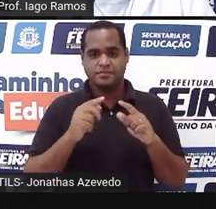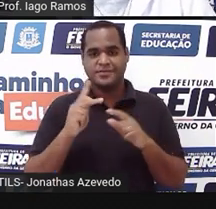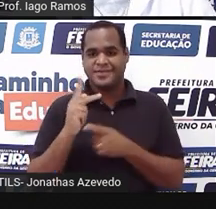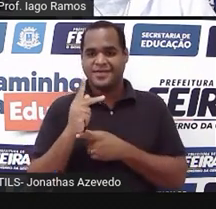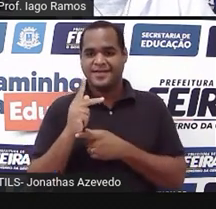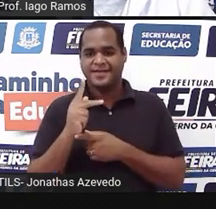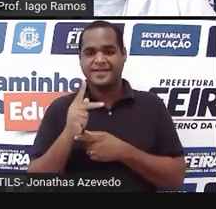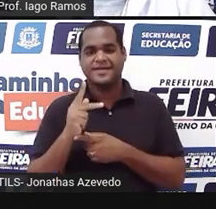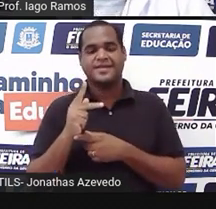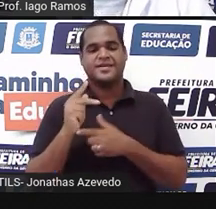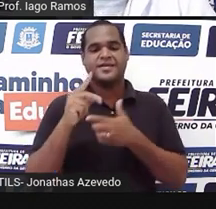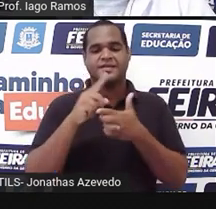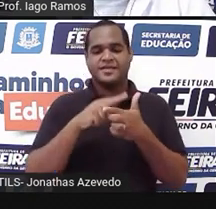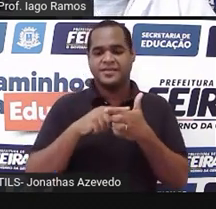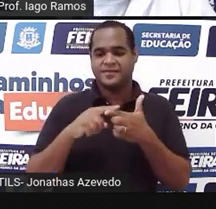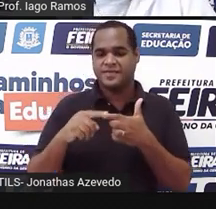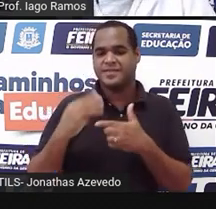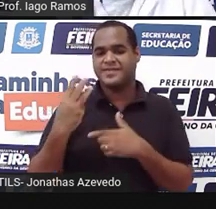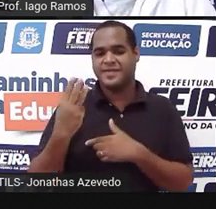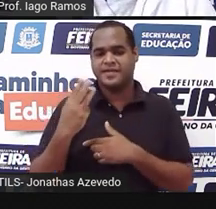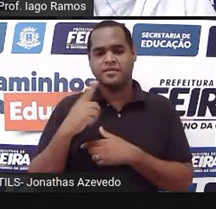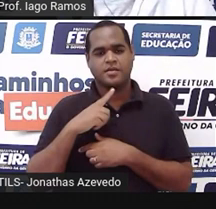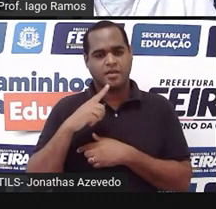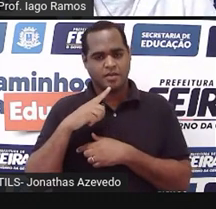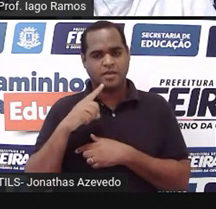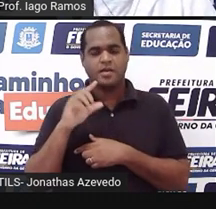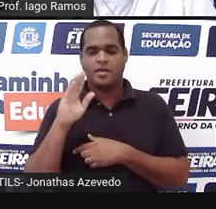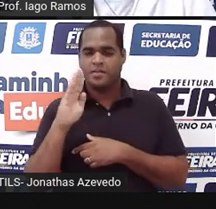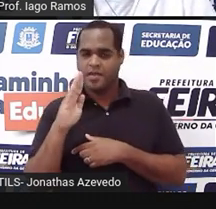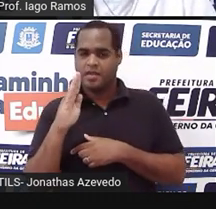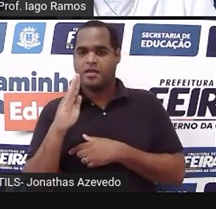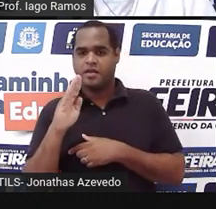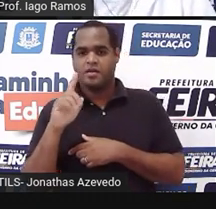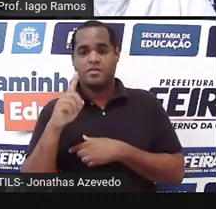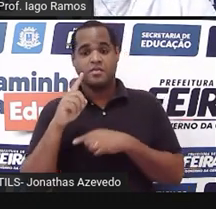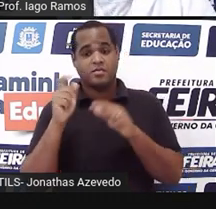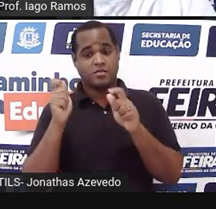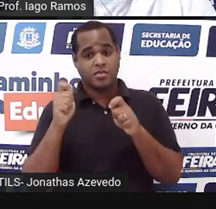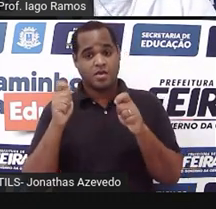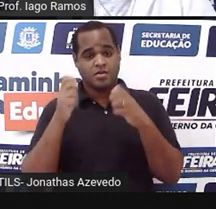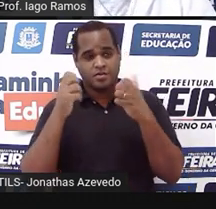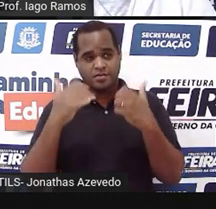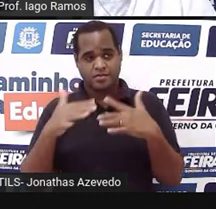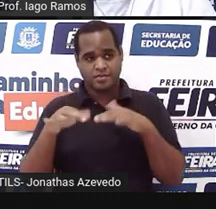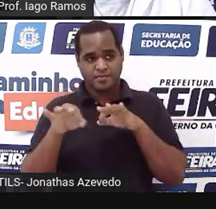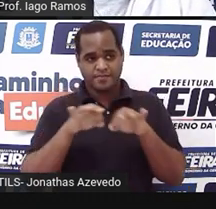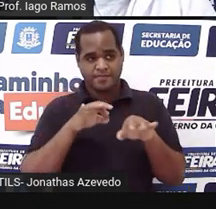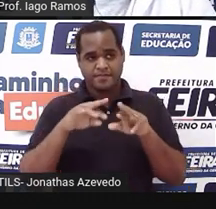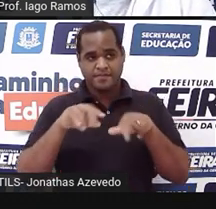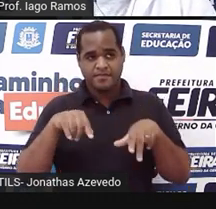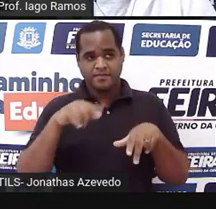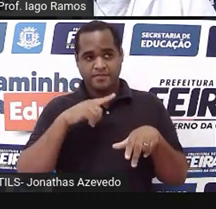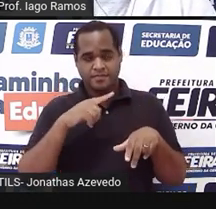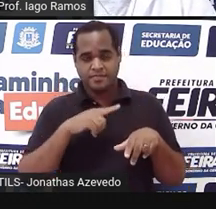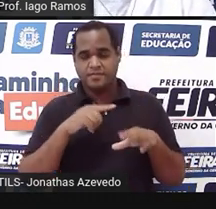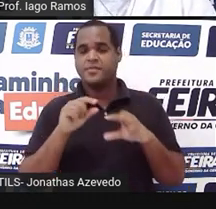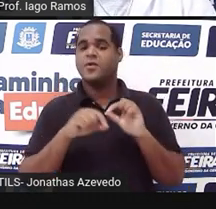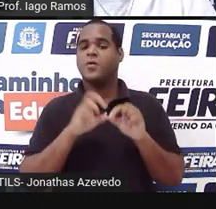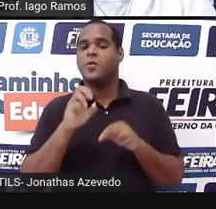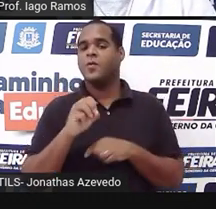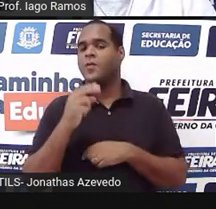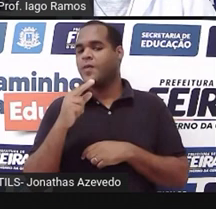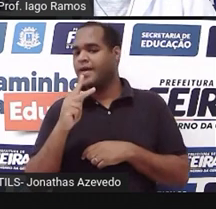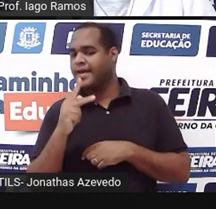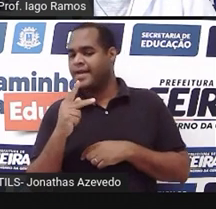h / 3 o b maiúsculo pode ser base né ou comprimento o